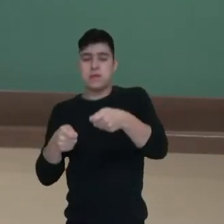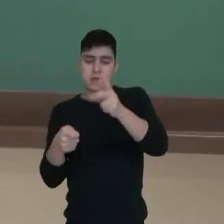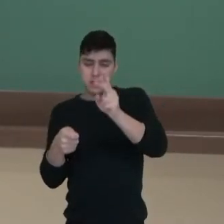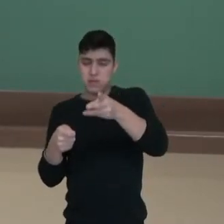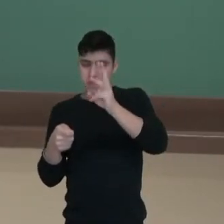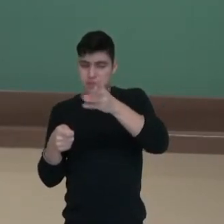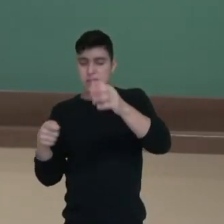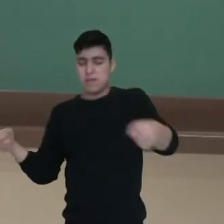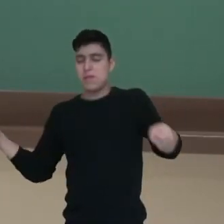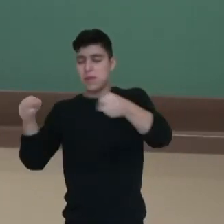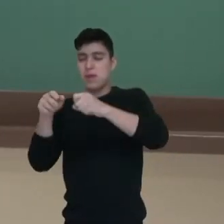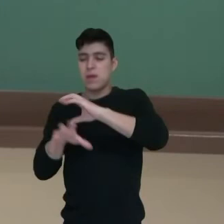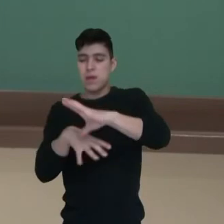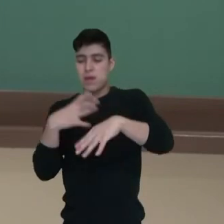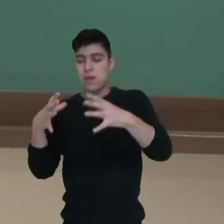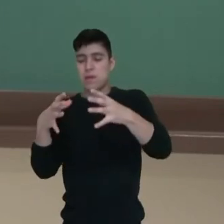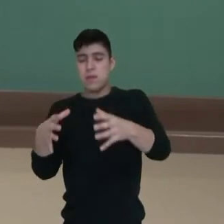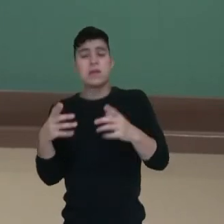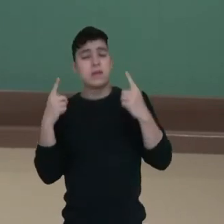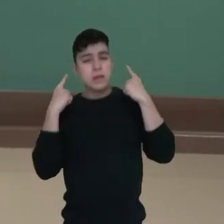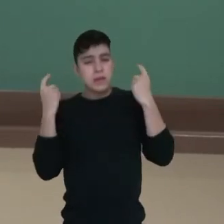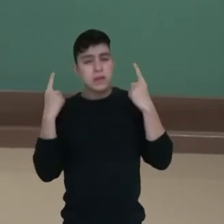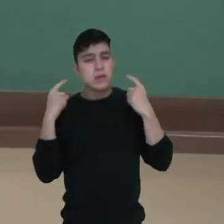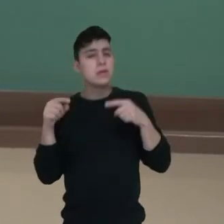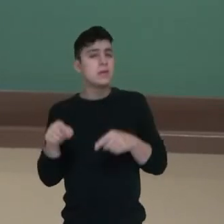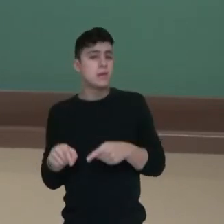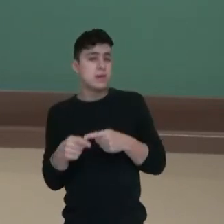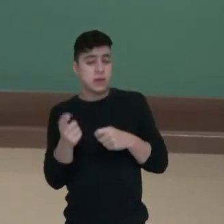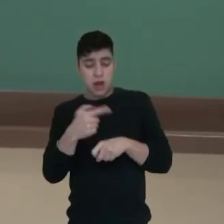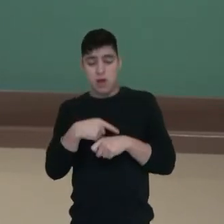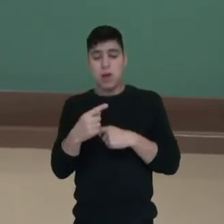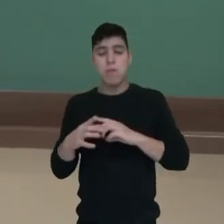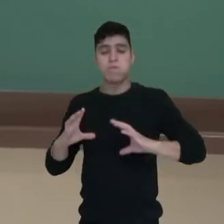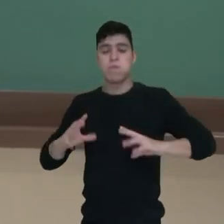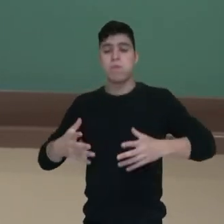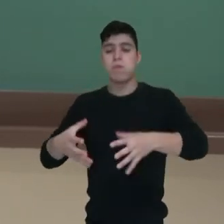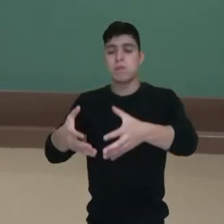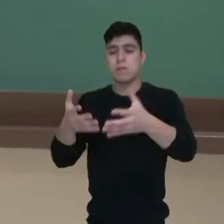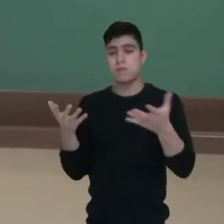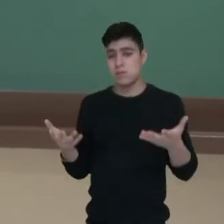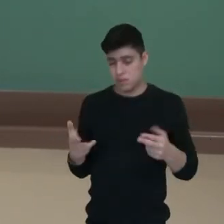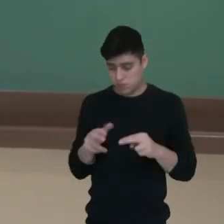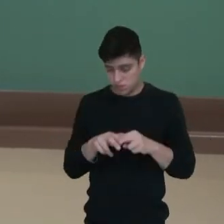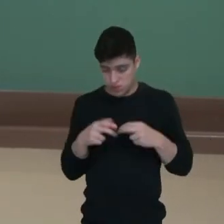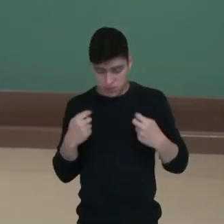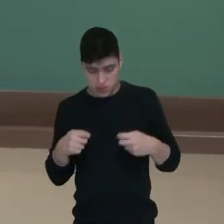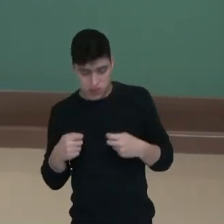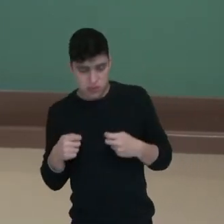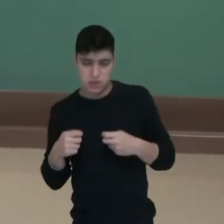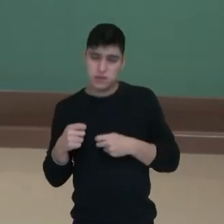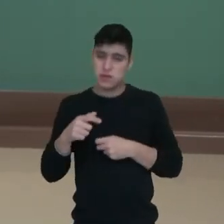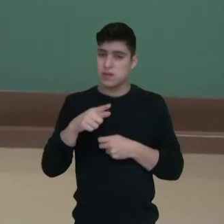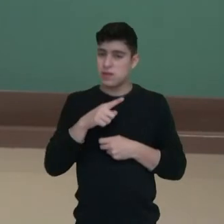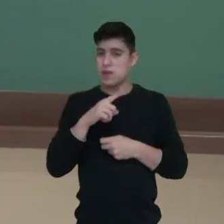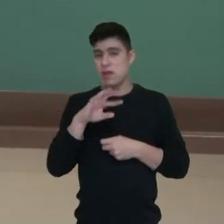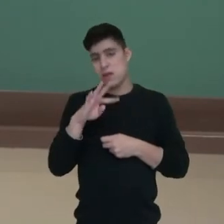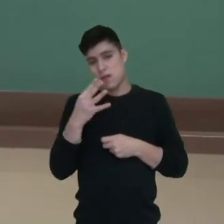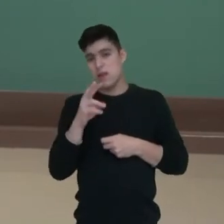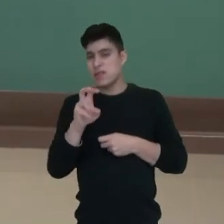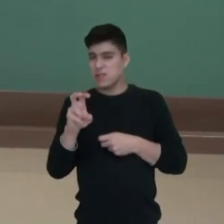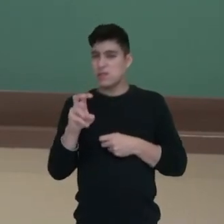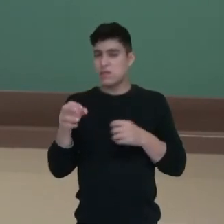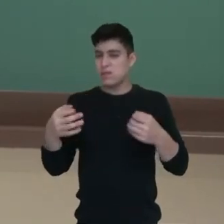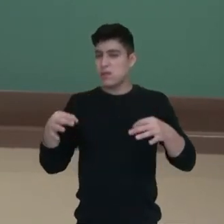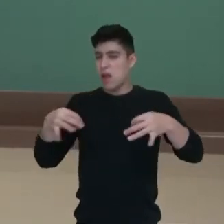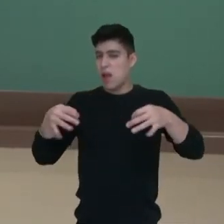de forma que ela faça barulho ao rolar. Por isso, de uma quantidade alta de sacolas.